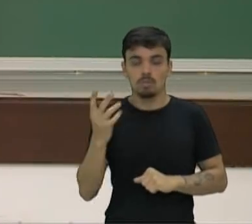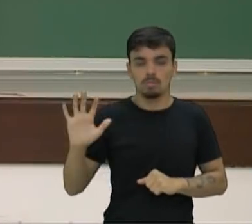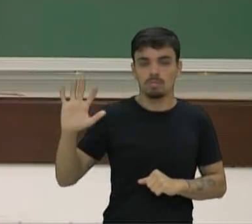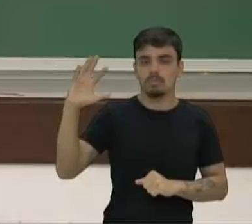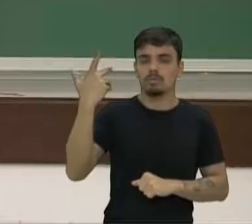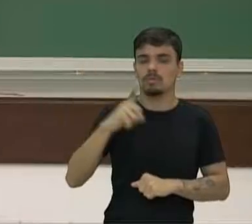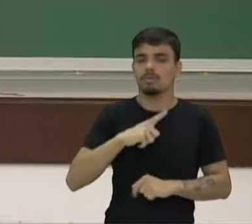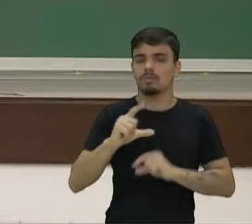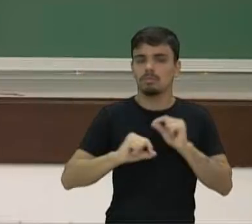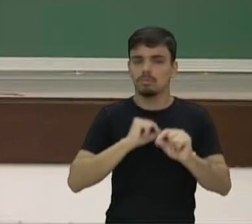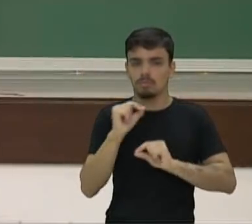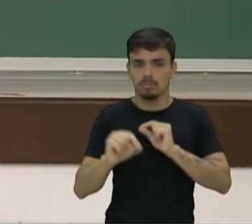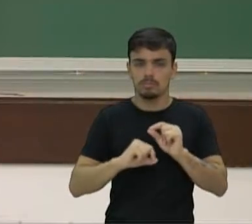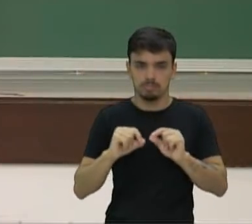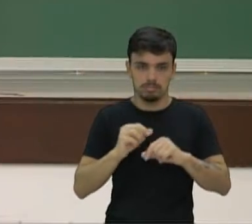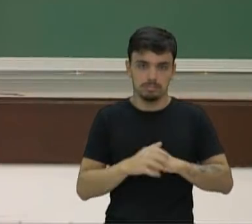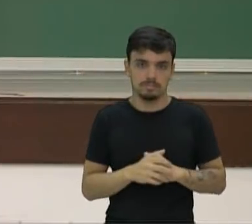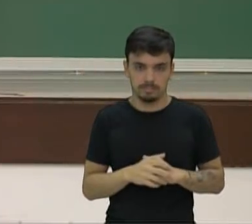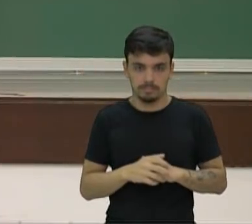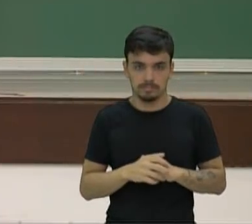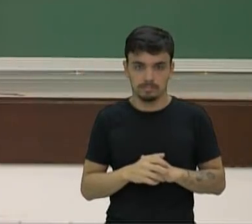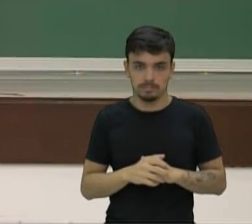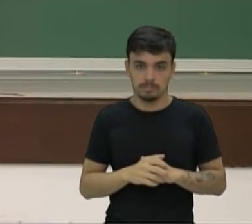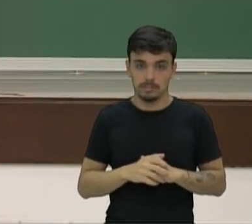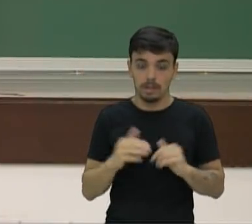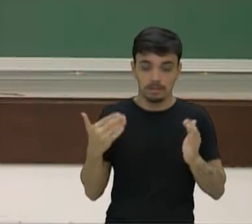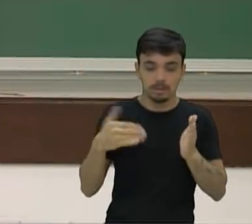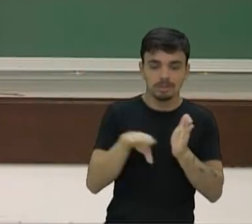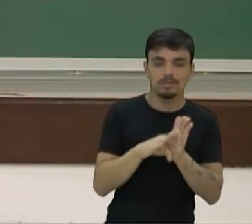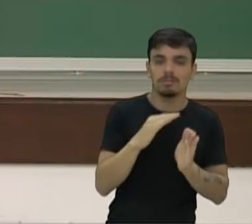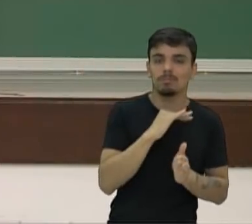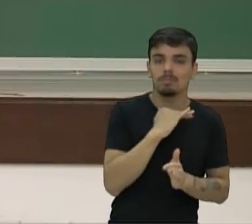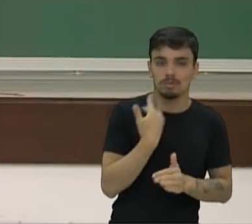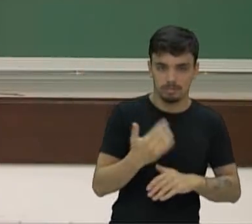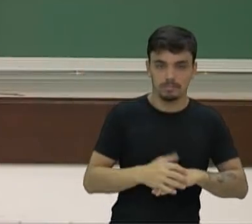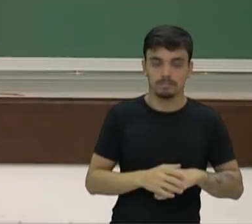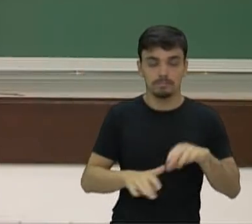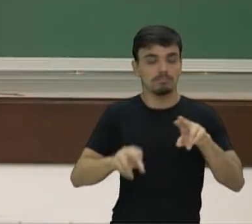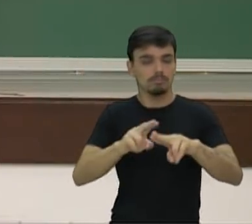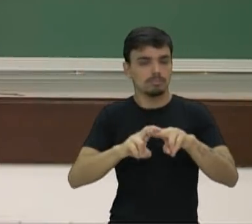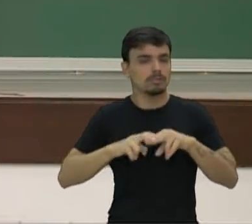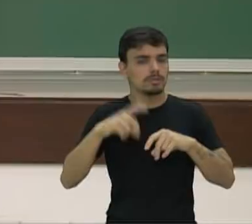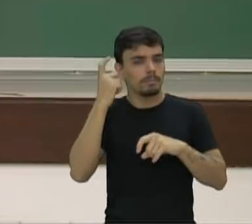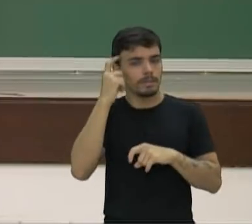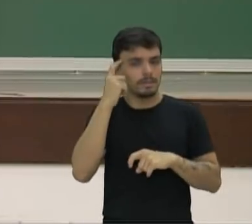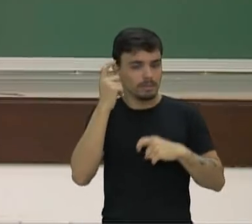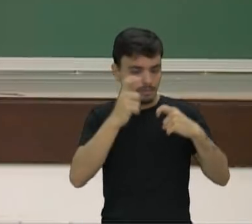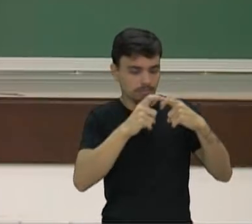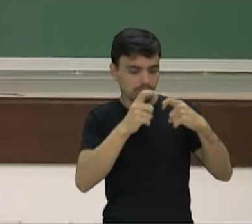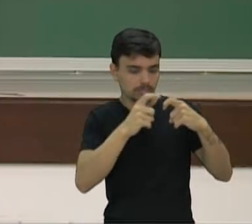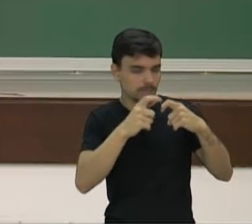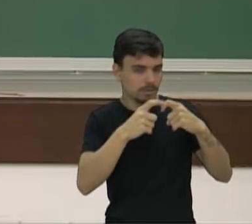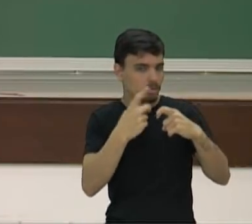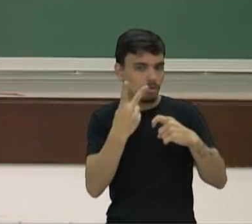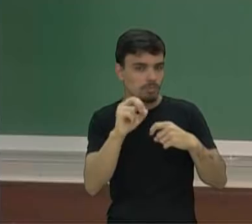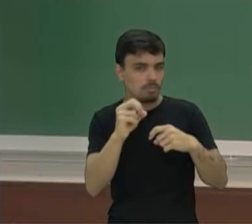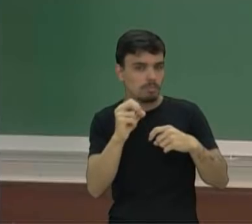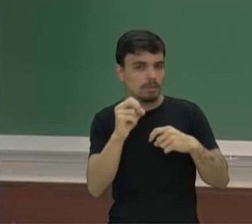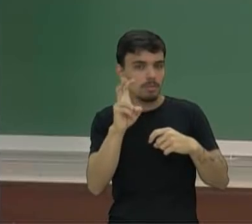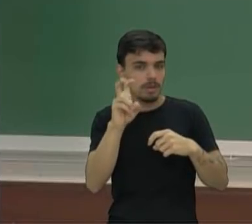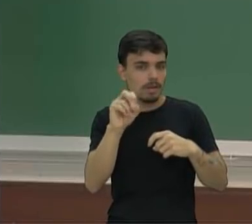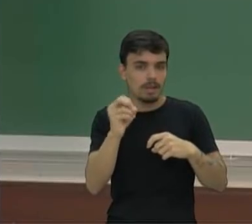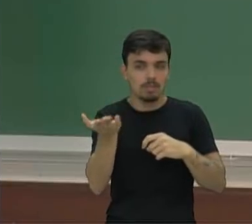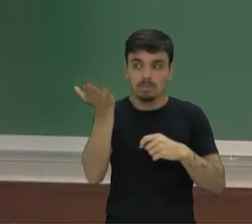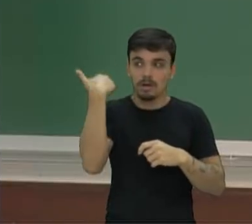um alto risco de levar à morte. Nós temos que pensar a medicina 2.500 anos atrás. Temos